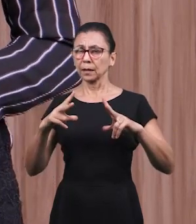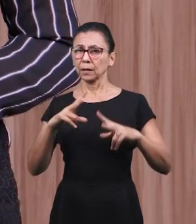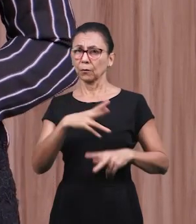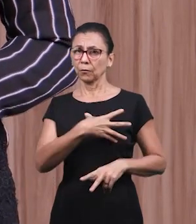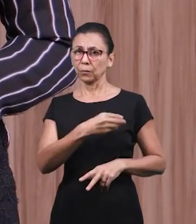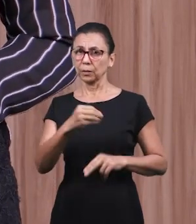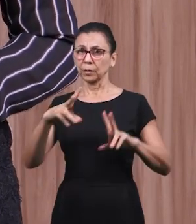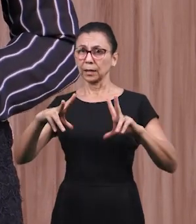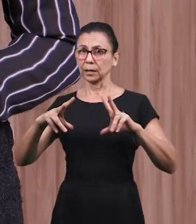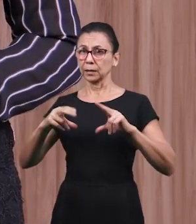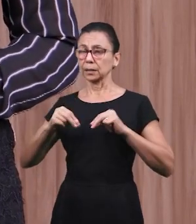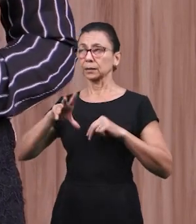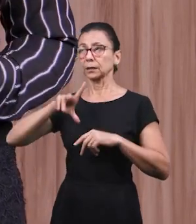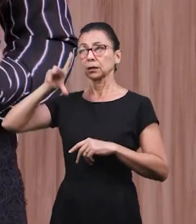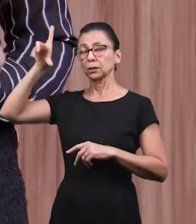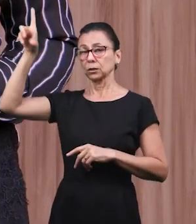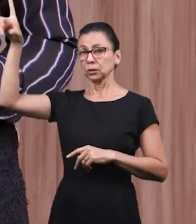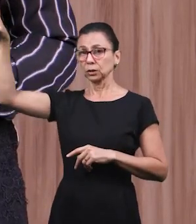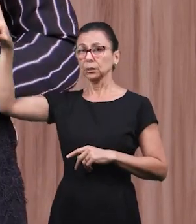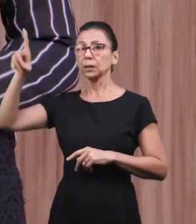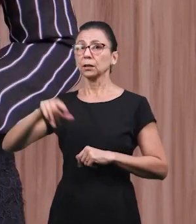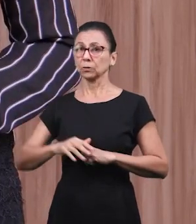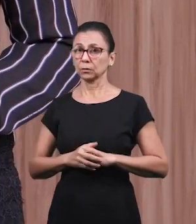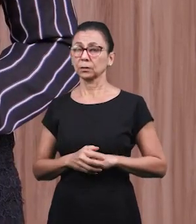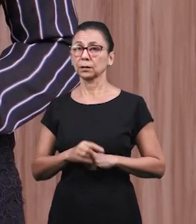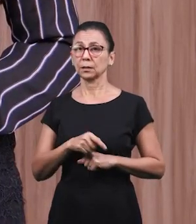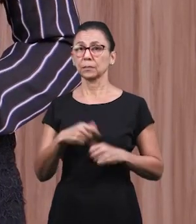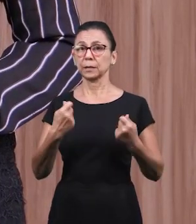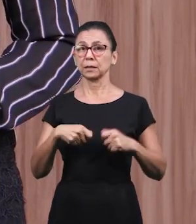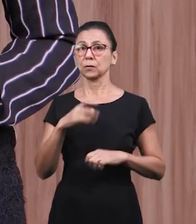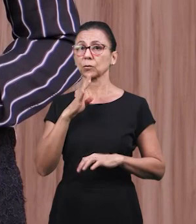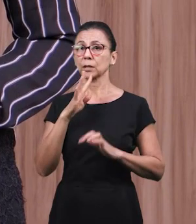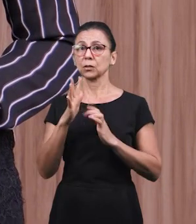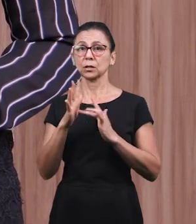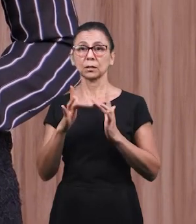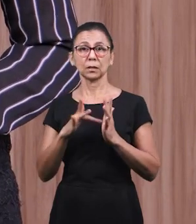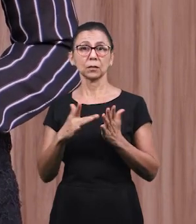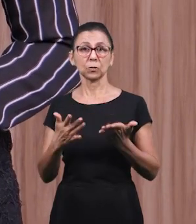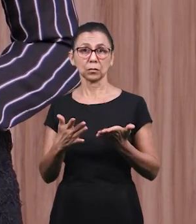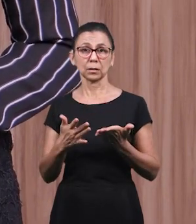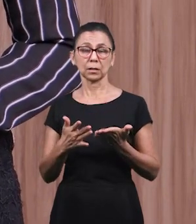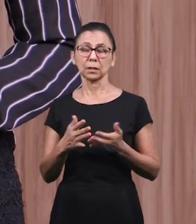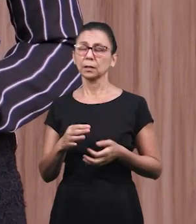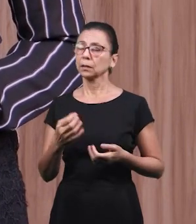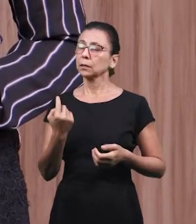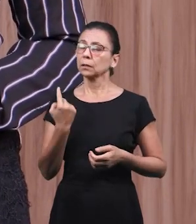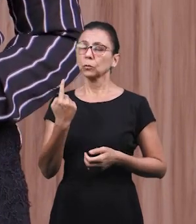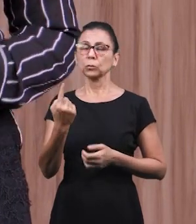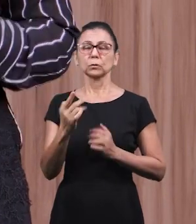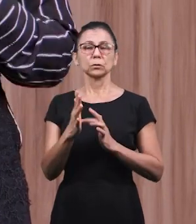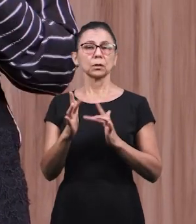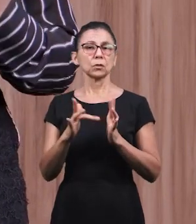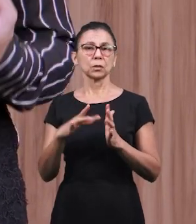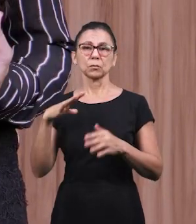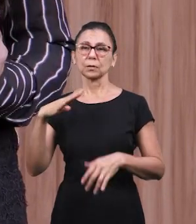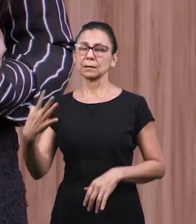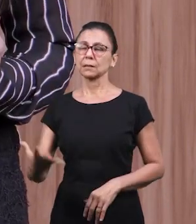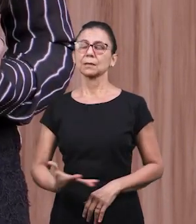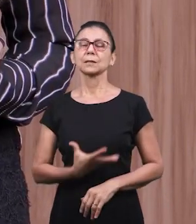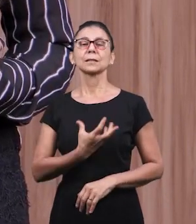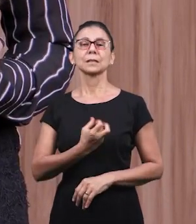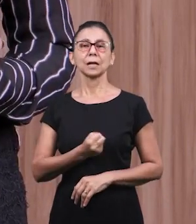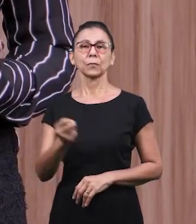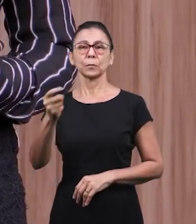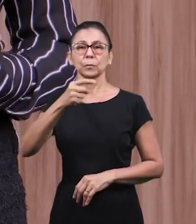Ele é o tema principal. Só Ele pode nos dar salvação. todos somos pecadores e só a misericórdia